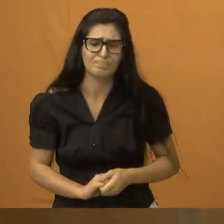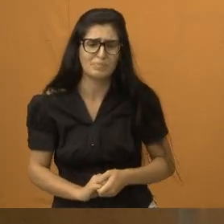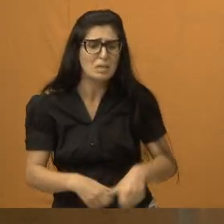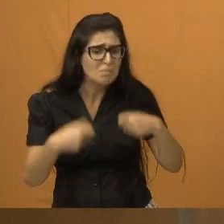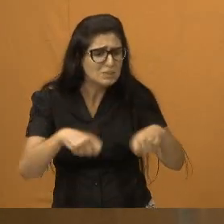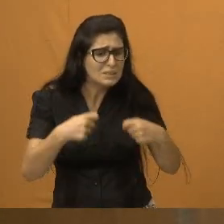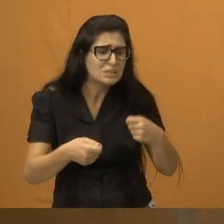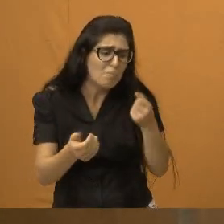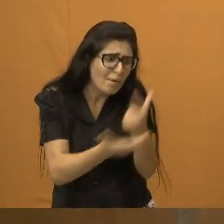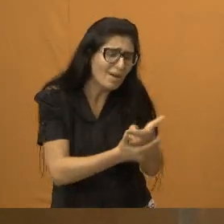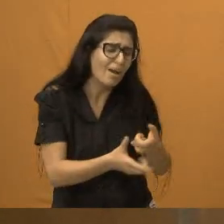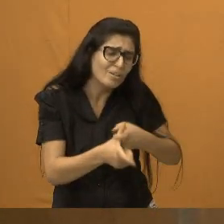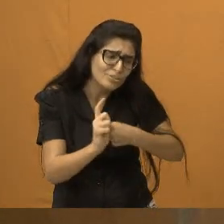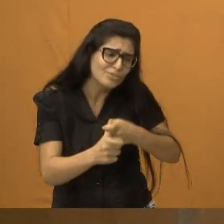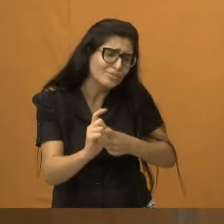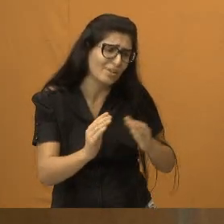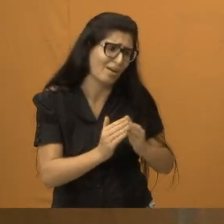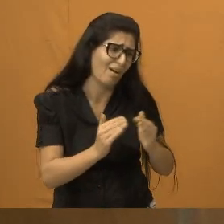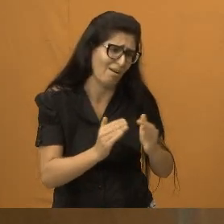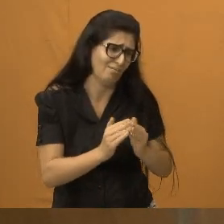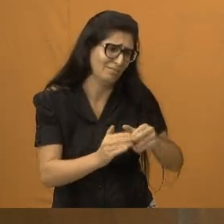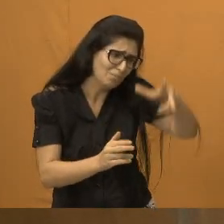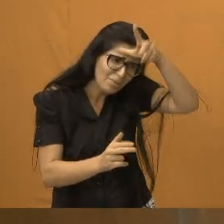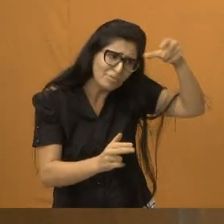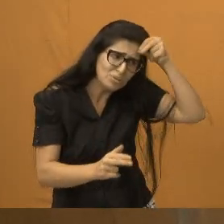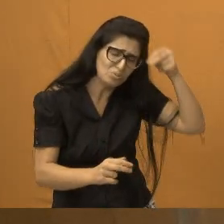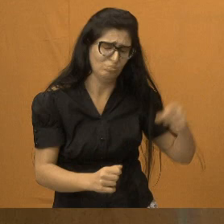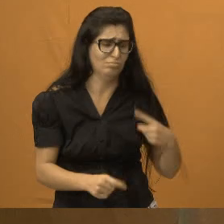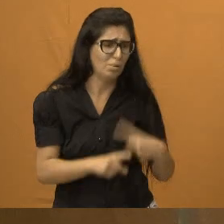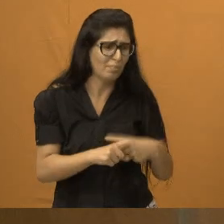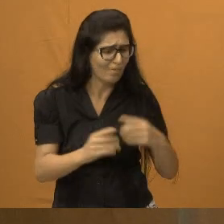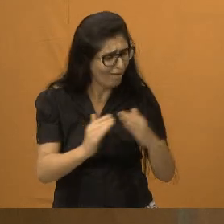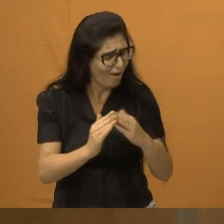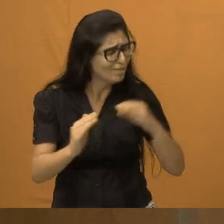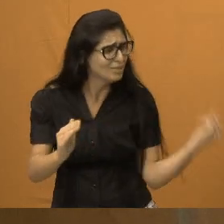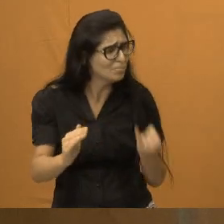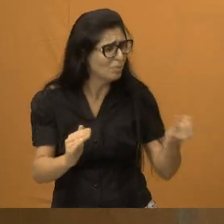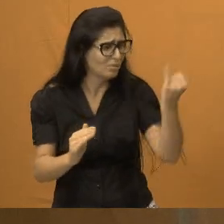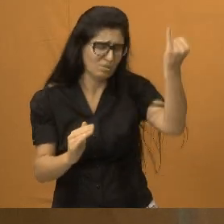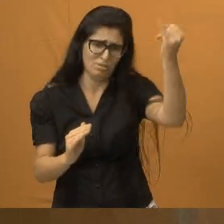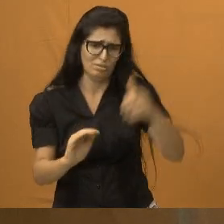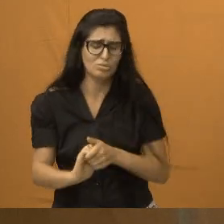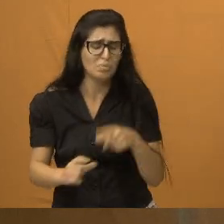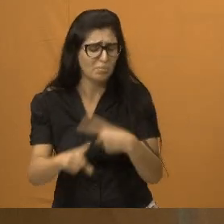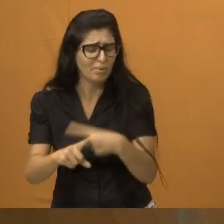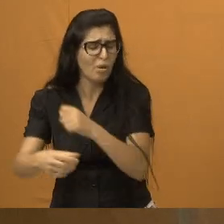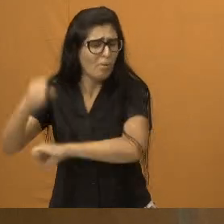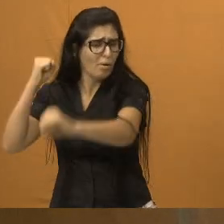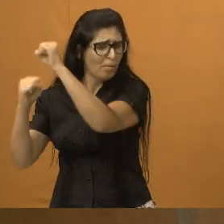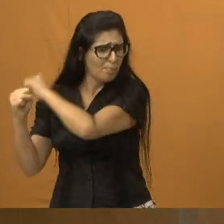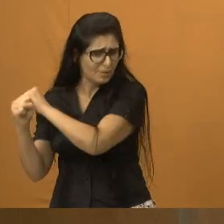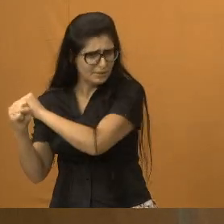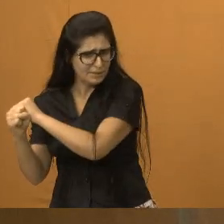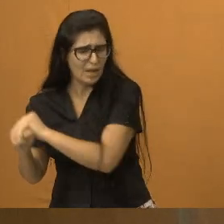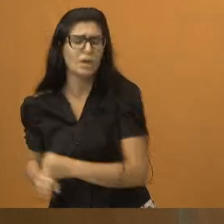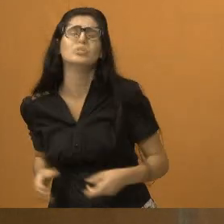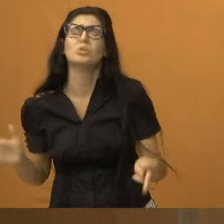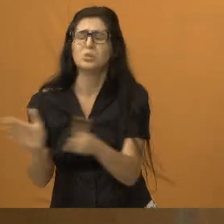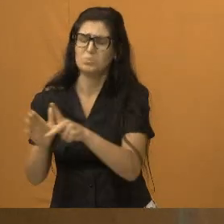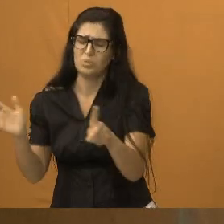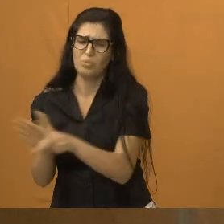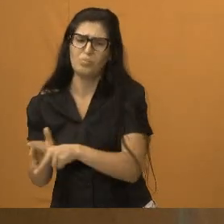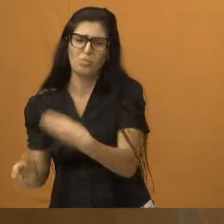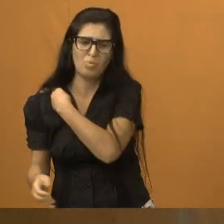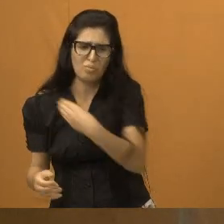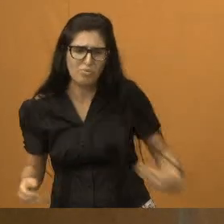vir mais abertamente e negociar de uma forma que ele tem condições, porque ano passado podemos avaliar que até os próprios governos estaduais